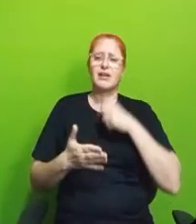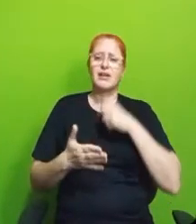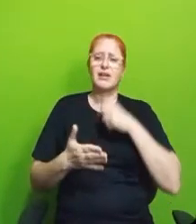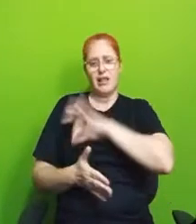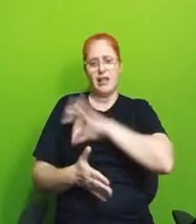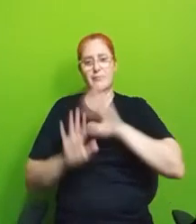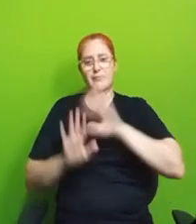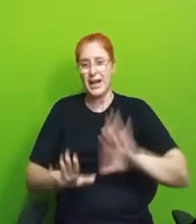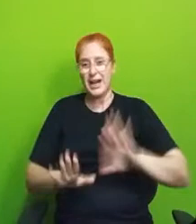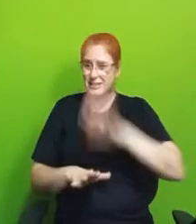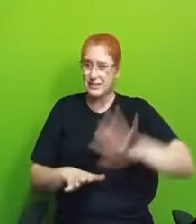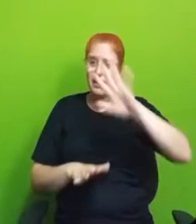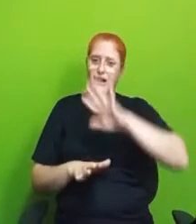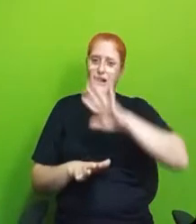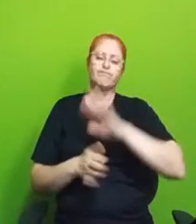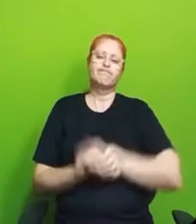maneira